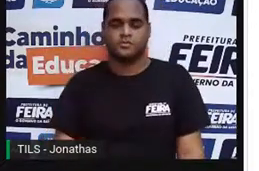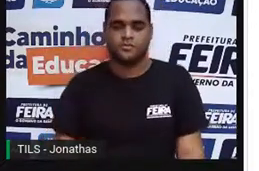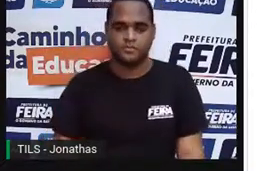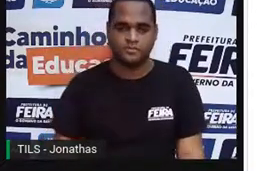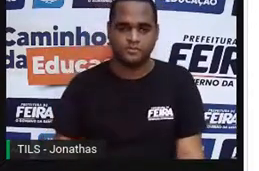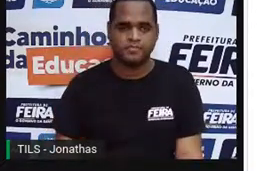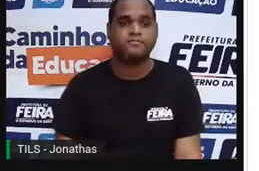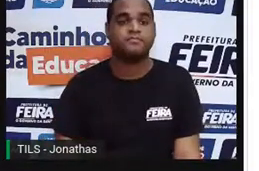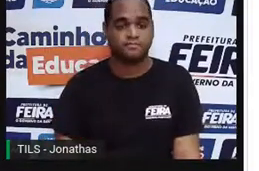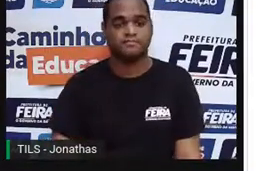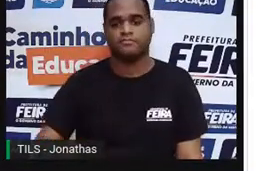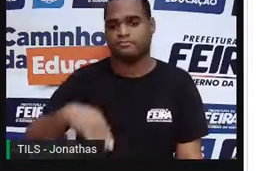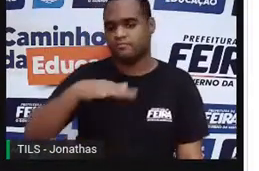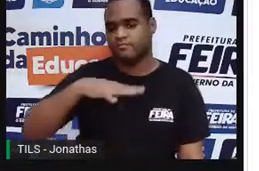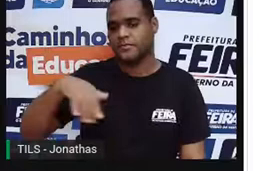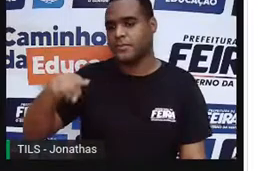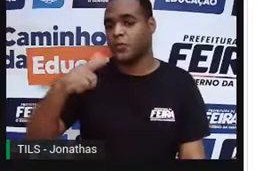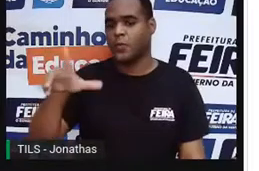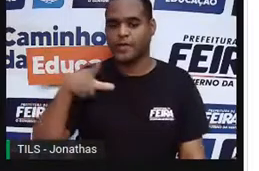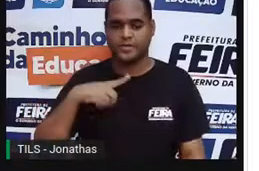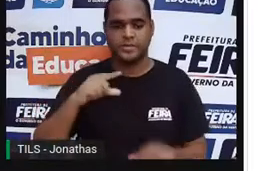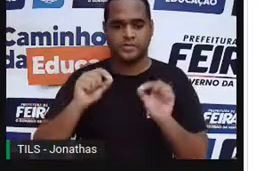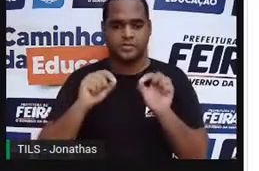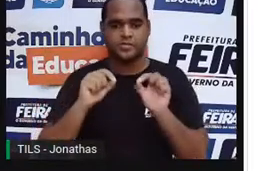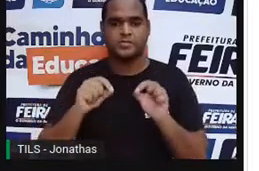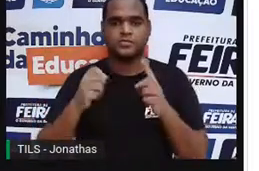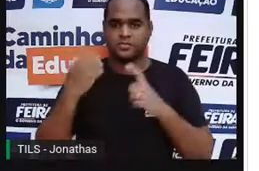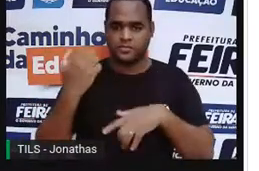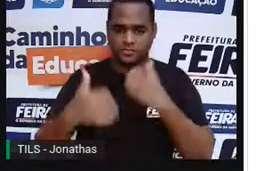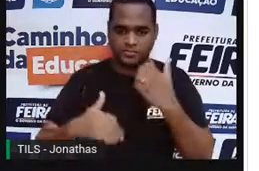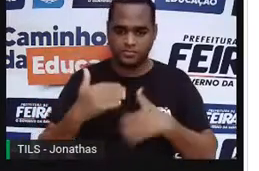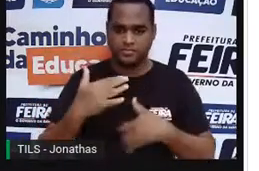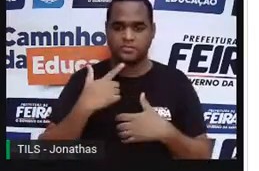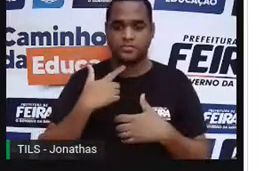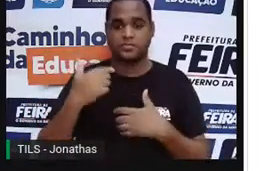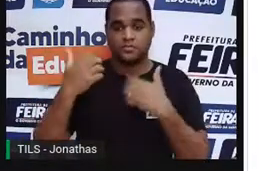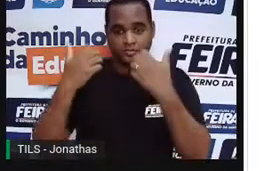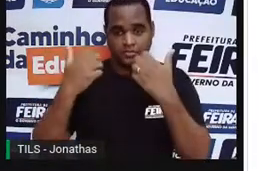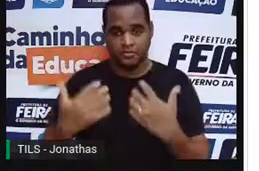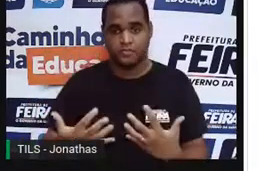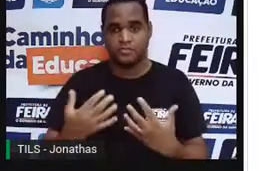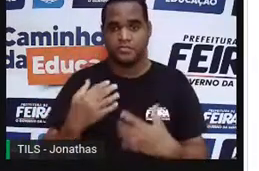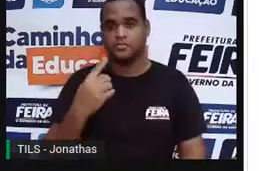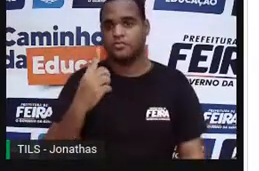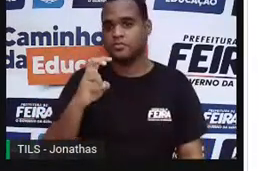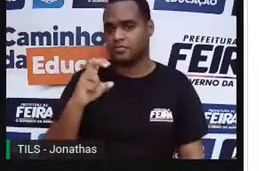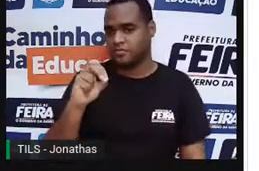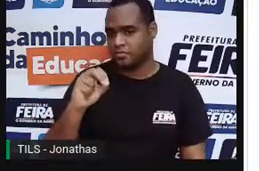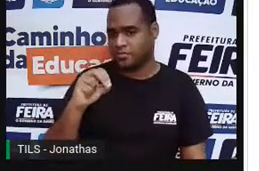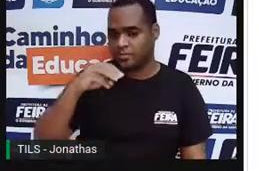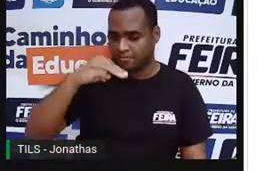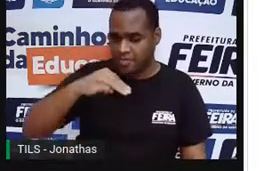Oi e a gente vai fazer agora é só pegar o 150 metros quadrados